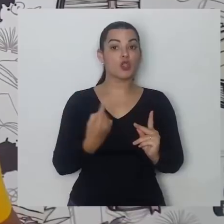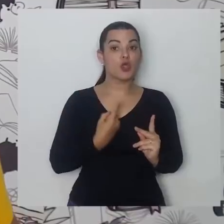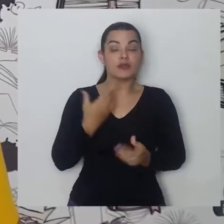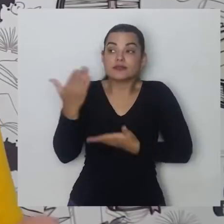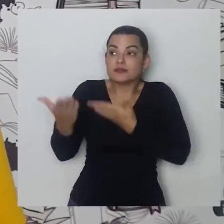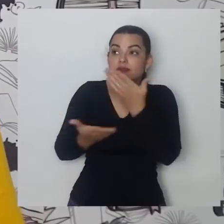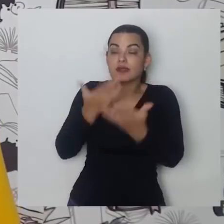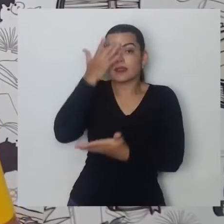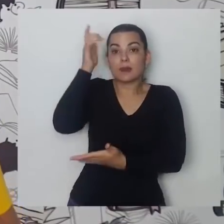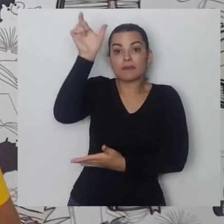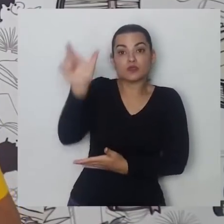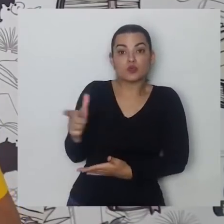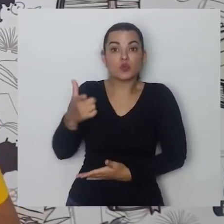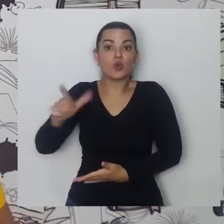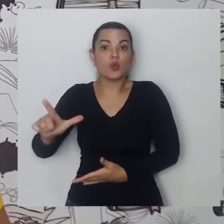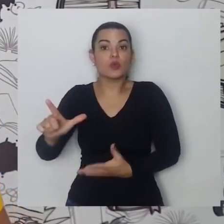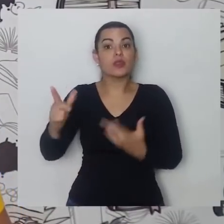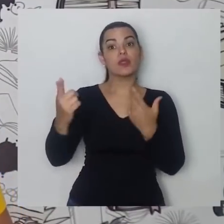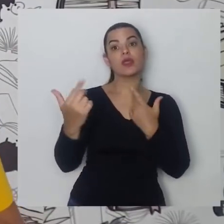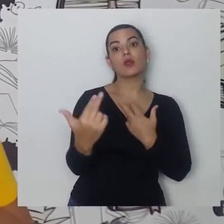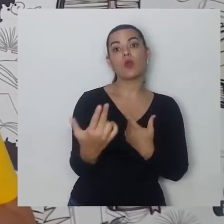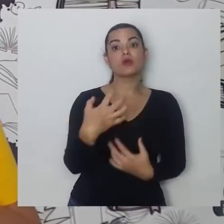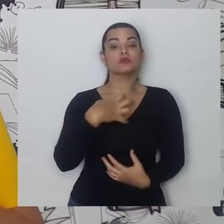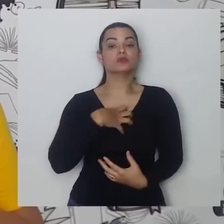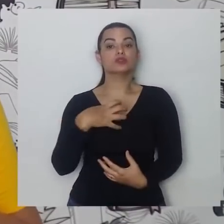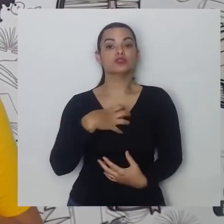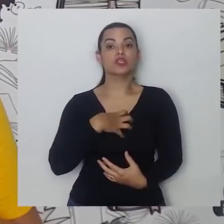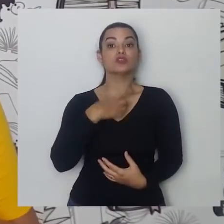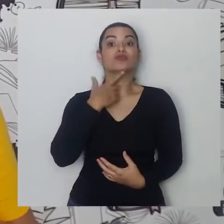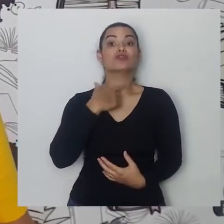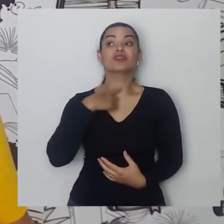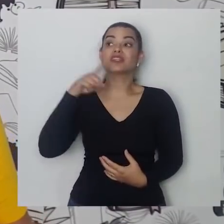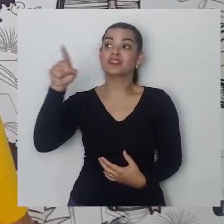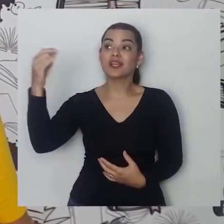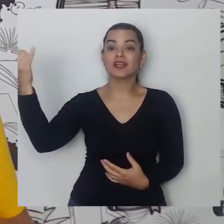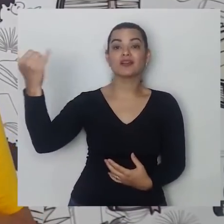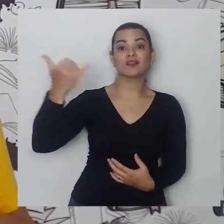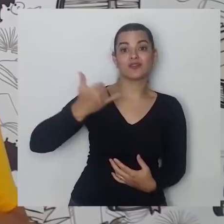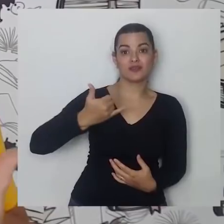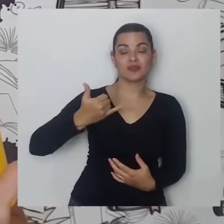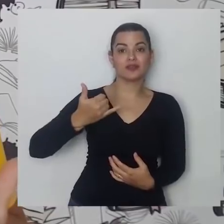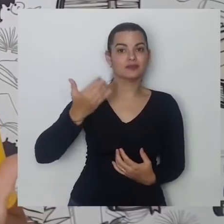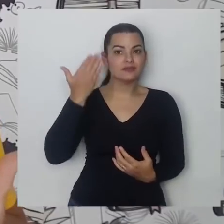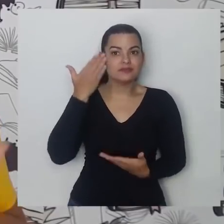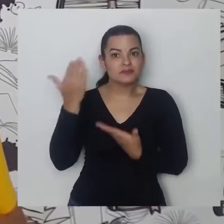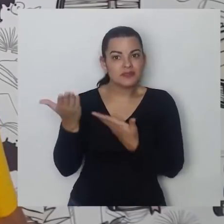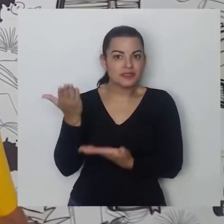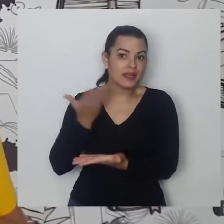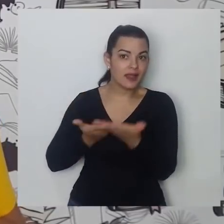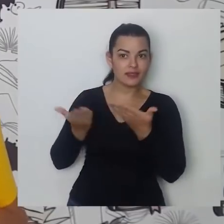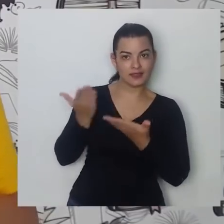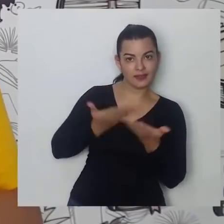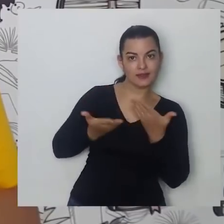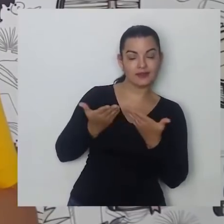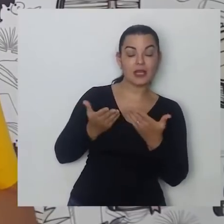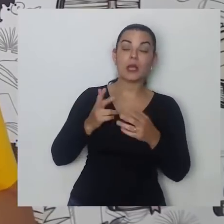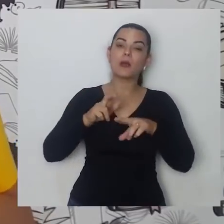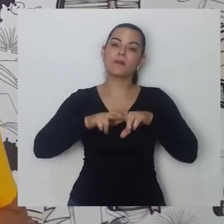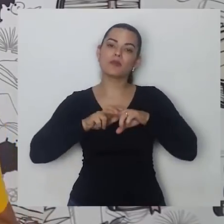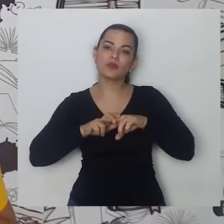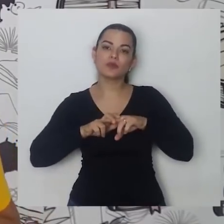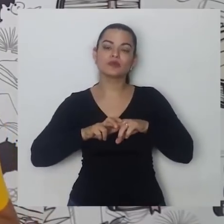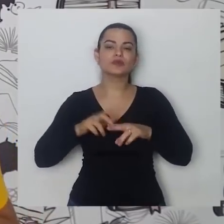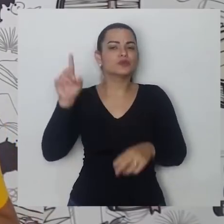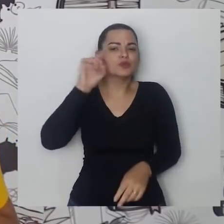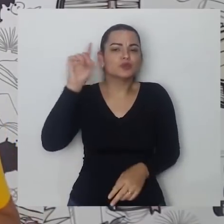as pessoas da maneira que nós gostaríamos que elas nos tratassem. É por isso que todos os dias eu tô aqui